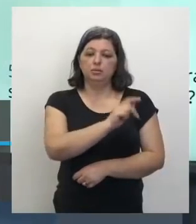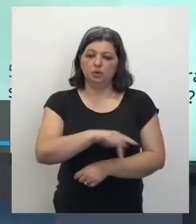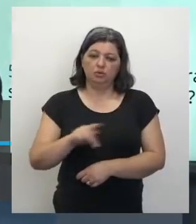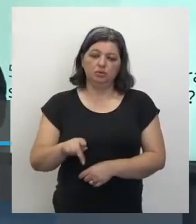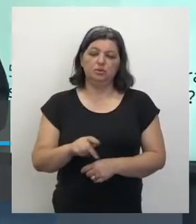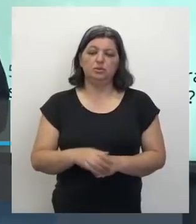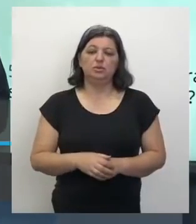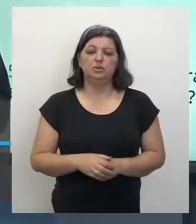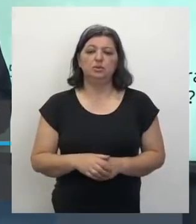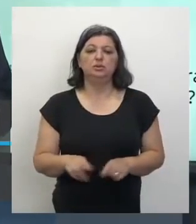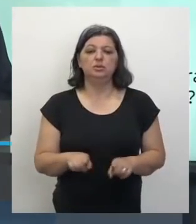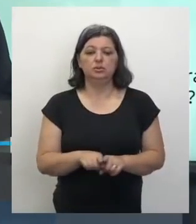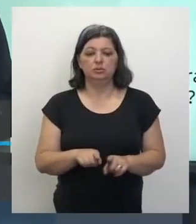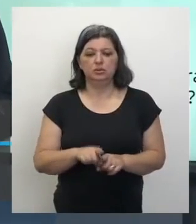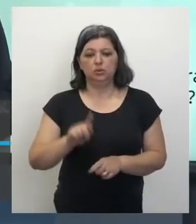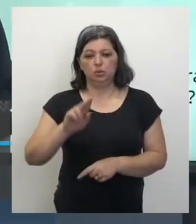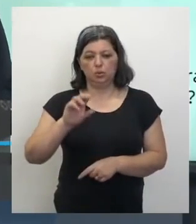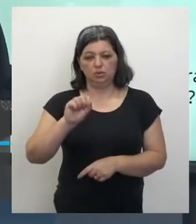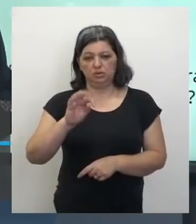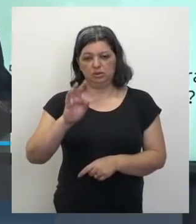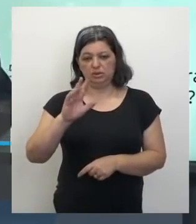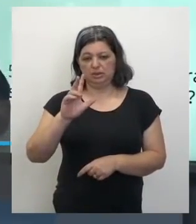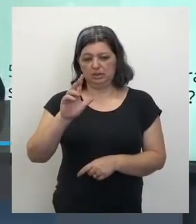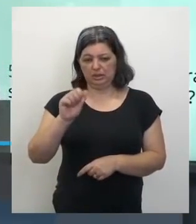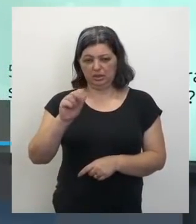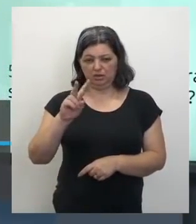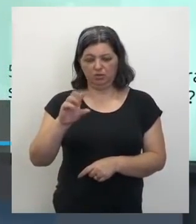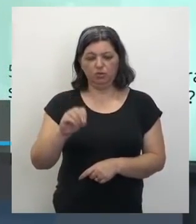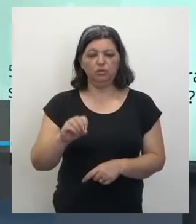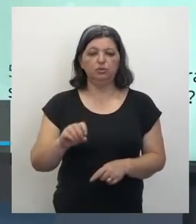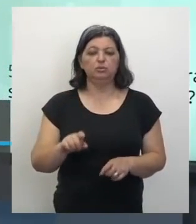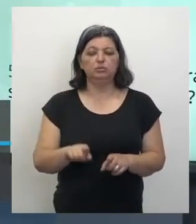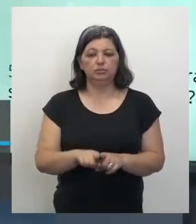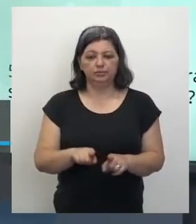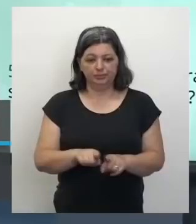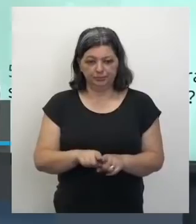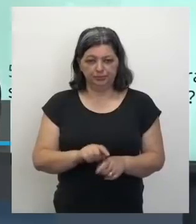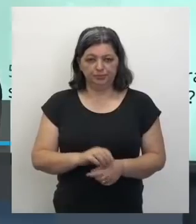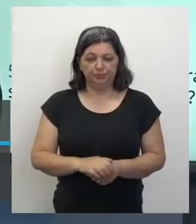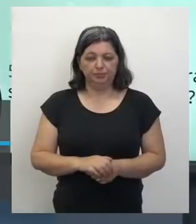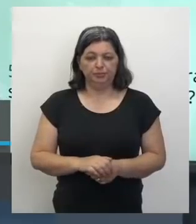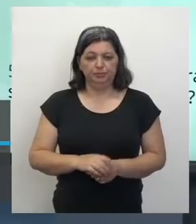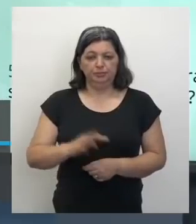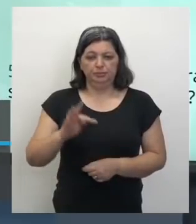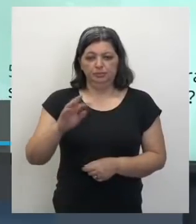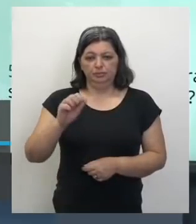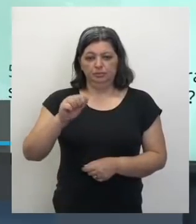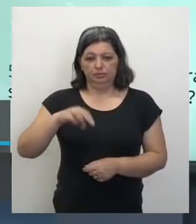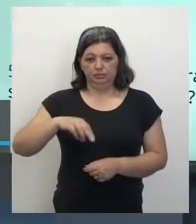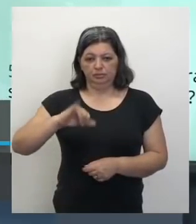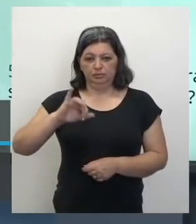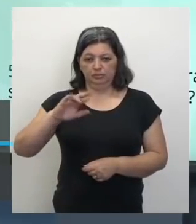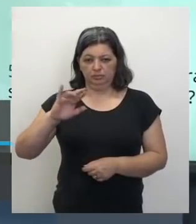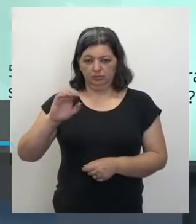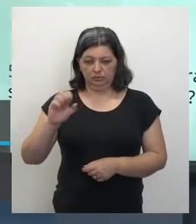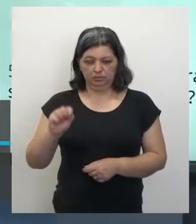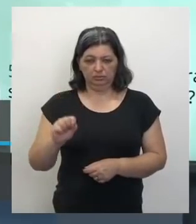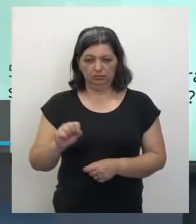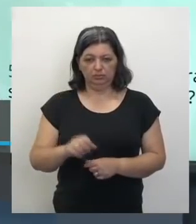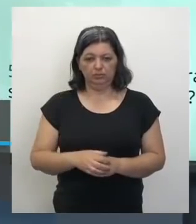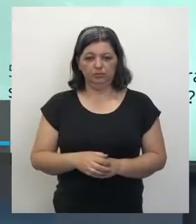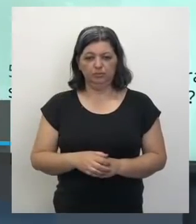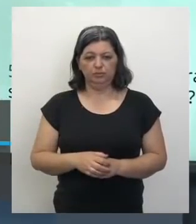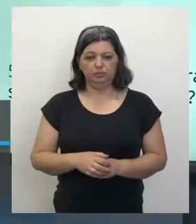Pro Luciana. A Jéssica, da Pro Maria. A Tamires, da Pro Eunice.